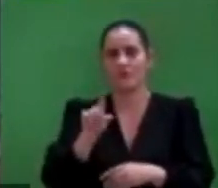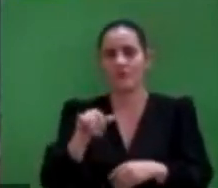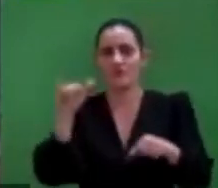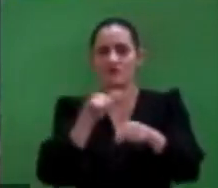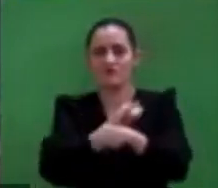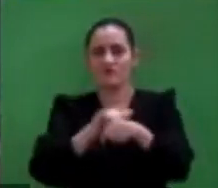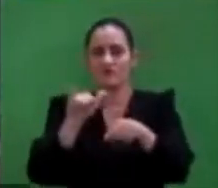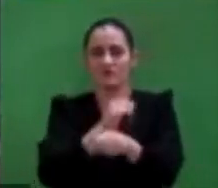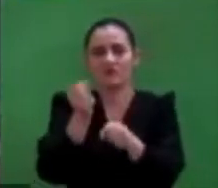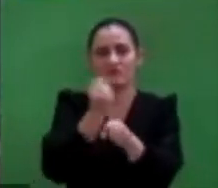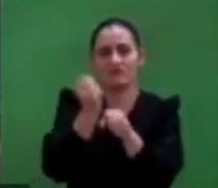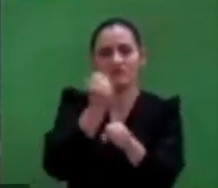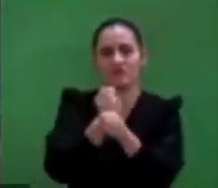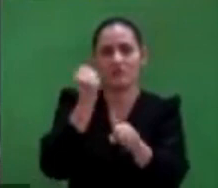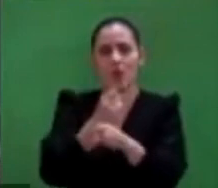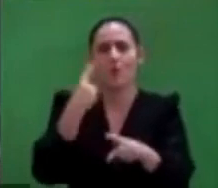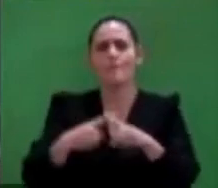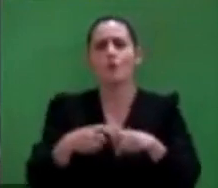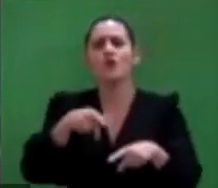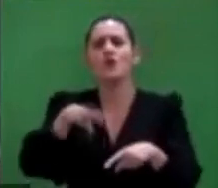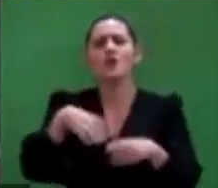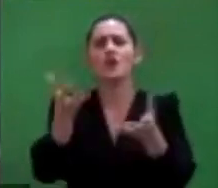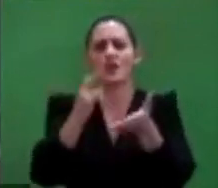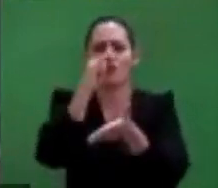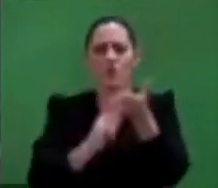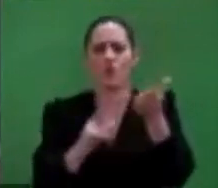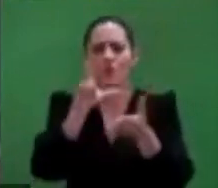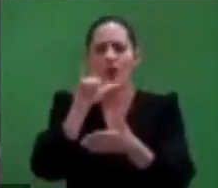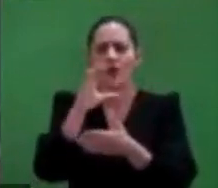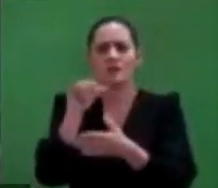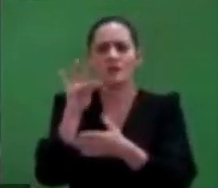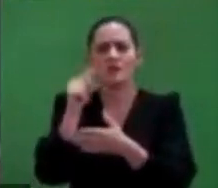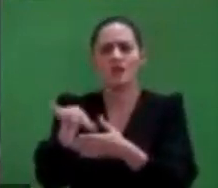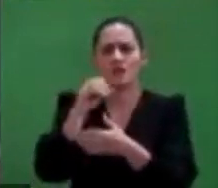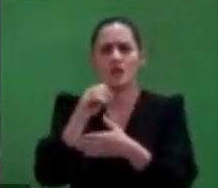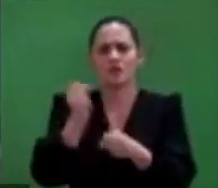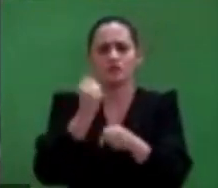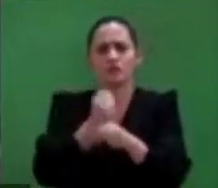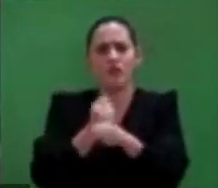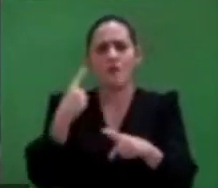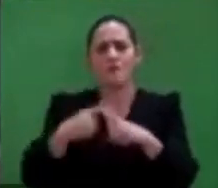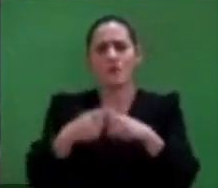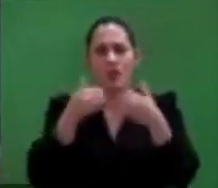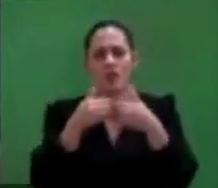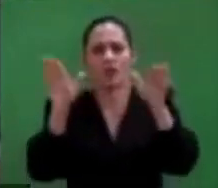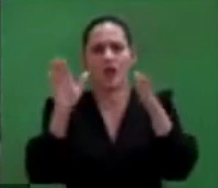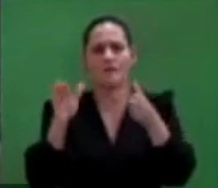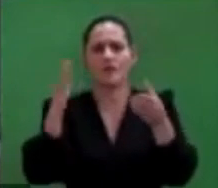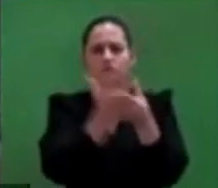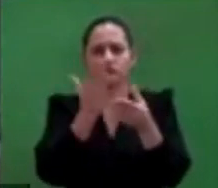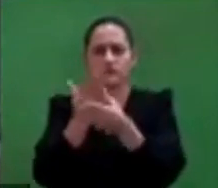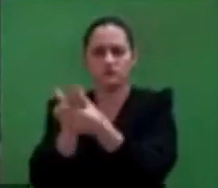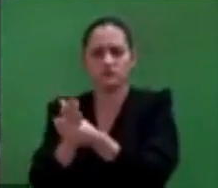obra. Porque quem quer licitar obra para as empresas acreanas, abre um processo para cada